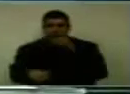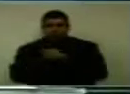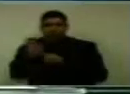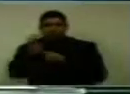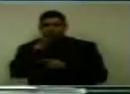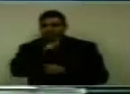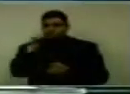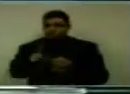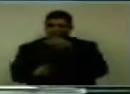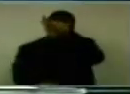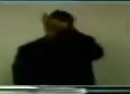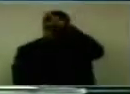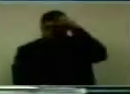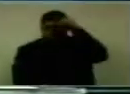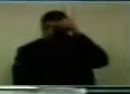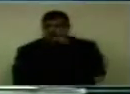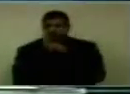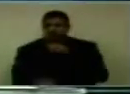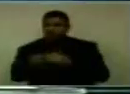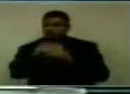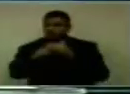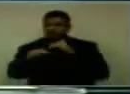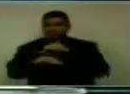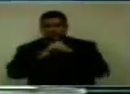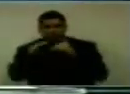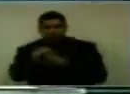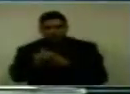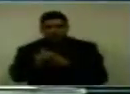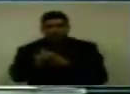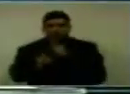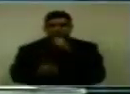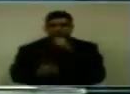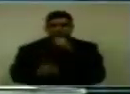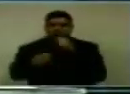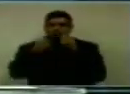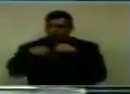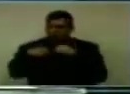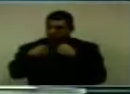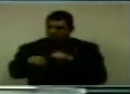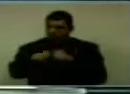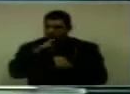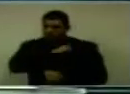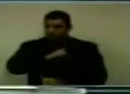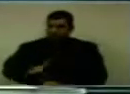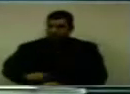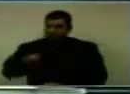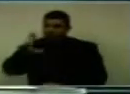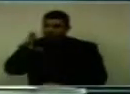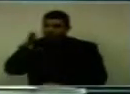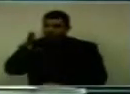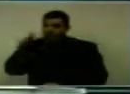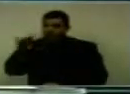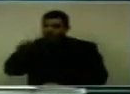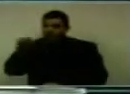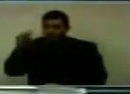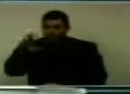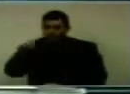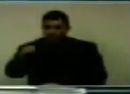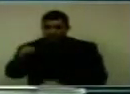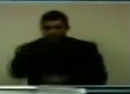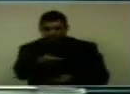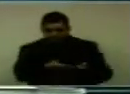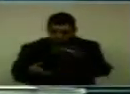é a Prefeitura de Manaus. E, acima de tudo, água precisa, deputado Luiz Castro,